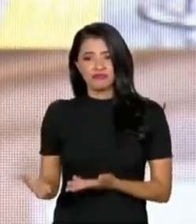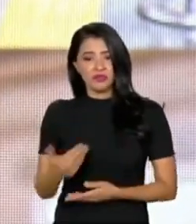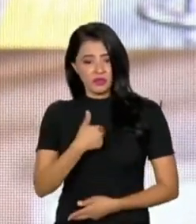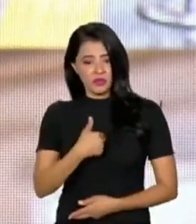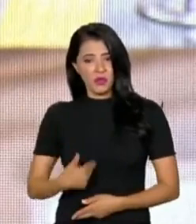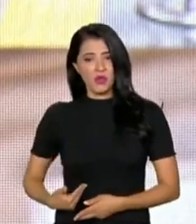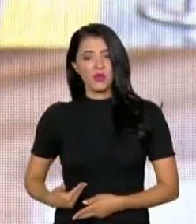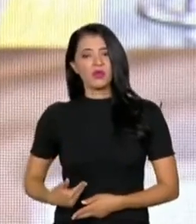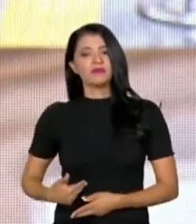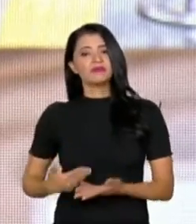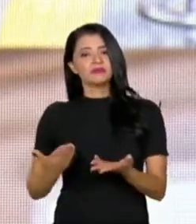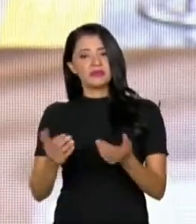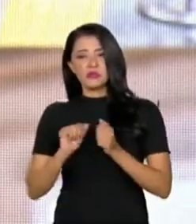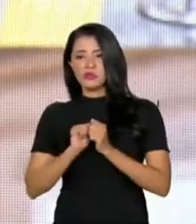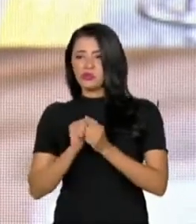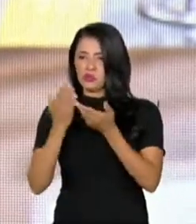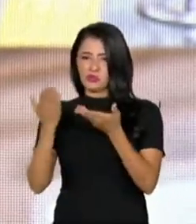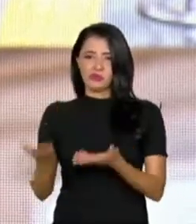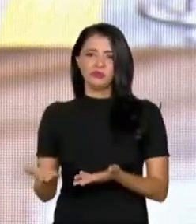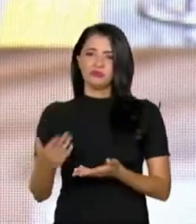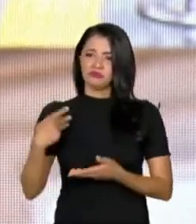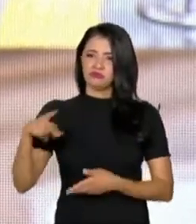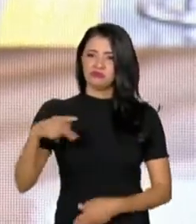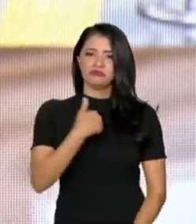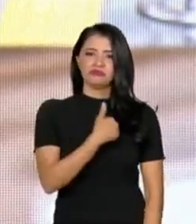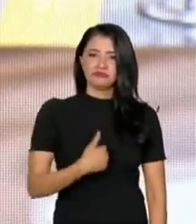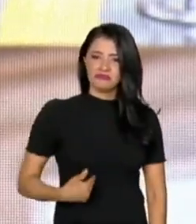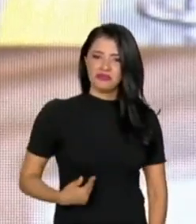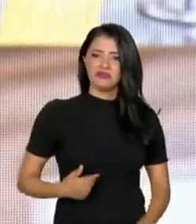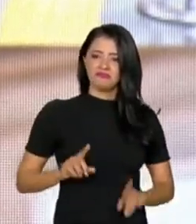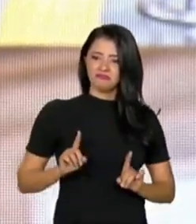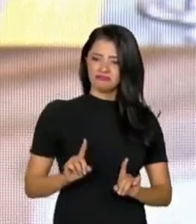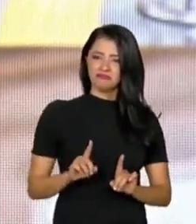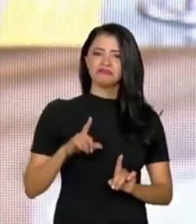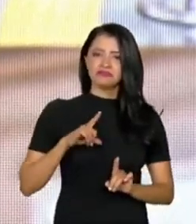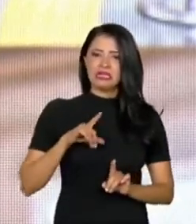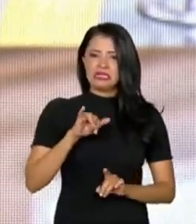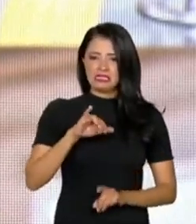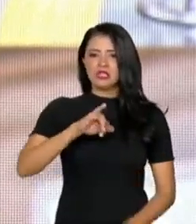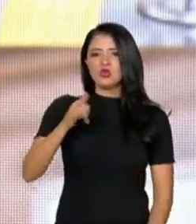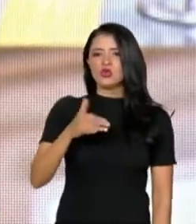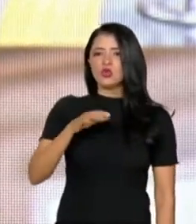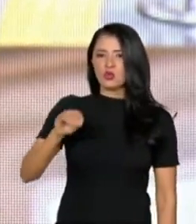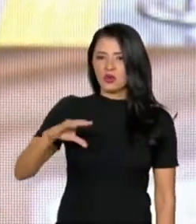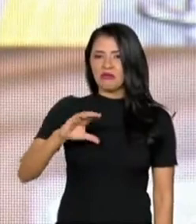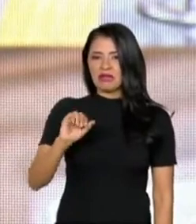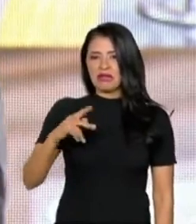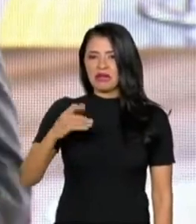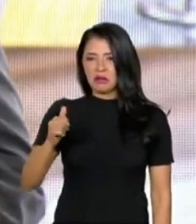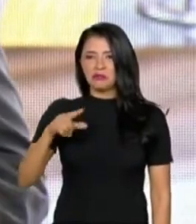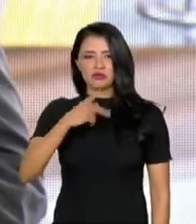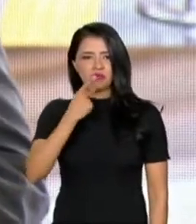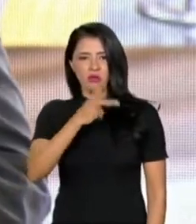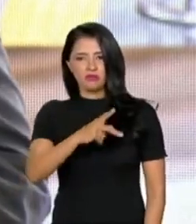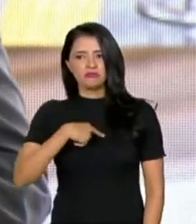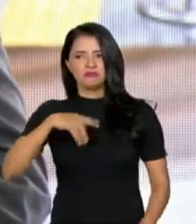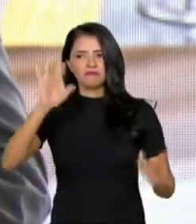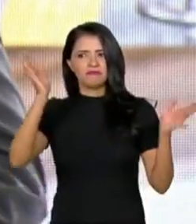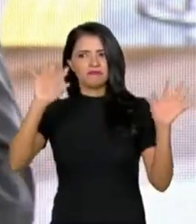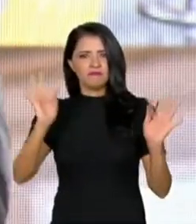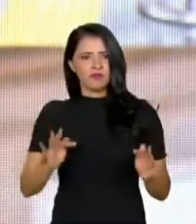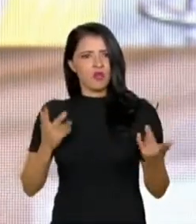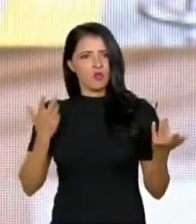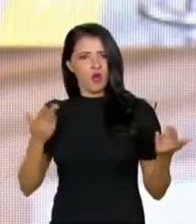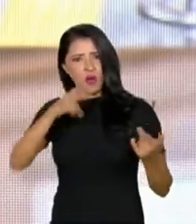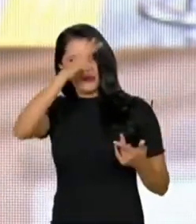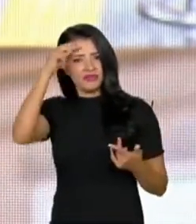governando juntamente com o seu governo. Se o João Campos disse que está feliz porque coincidiu o mandato